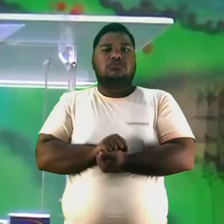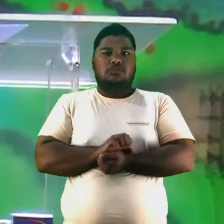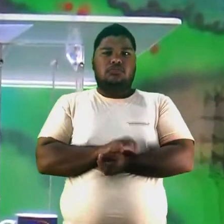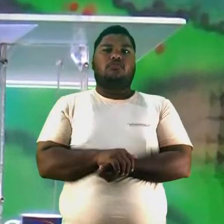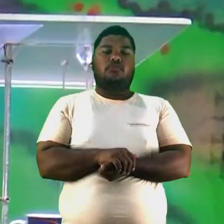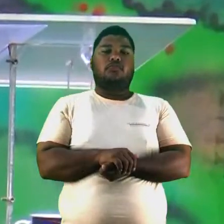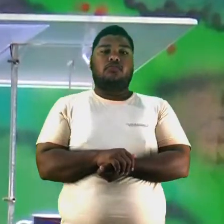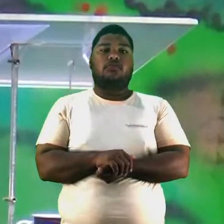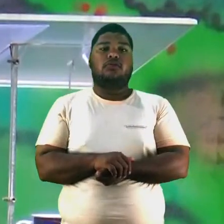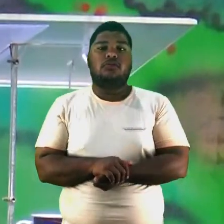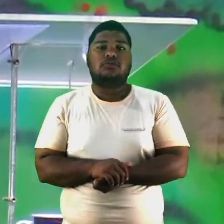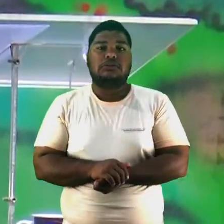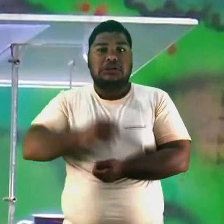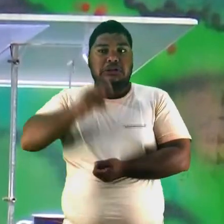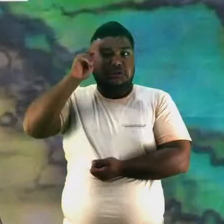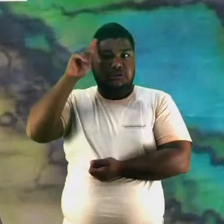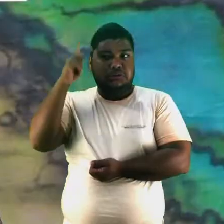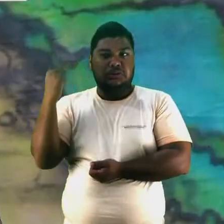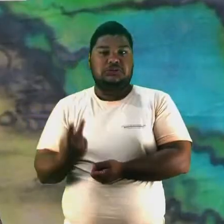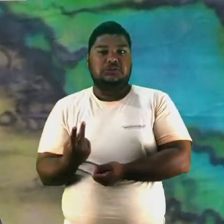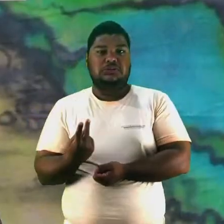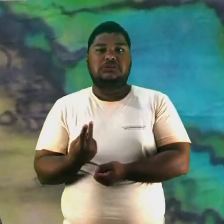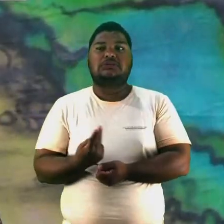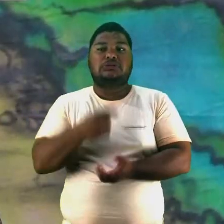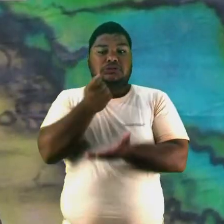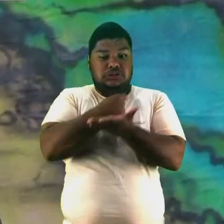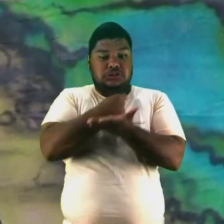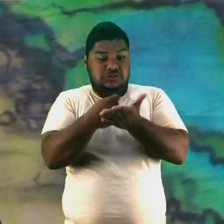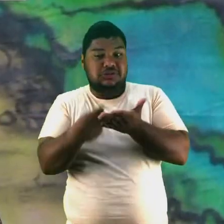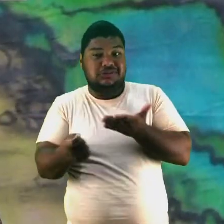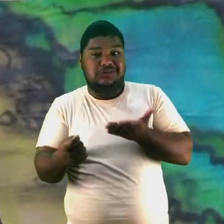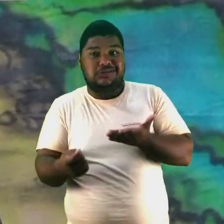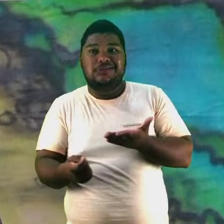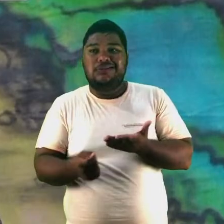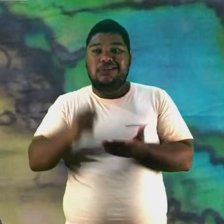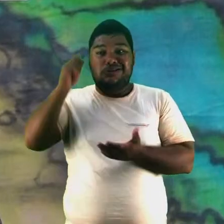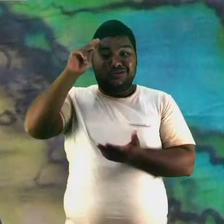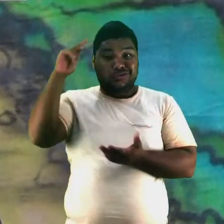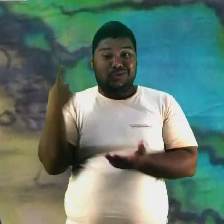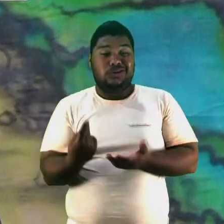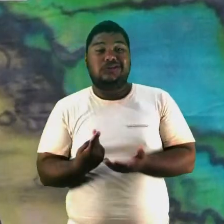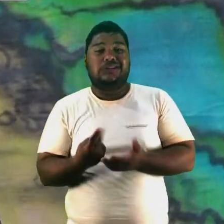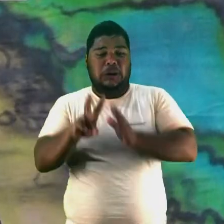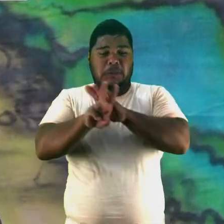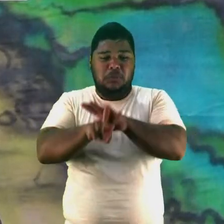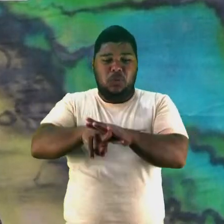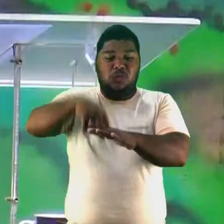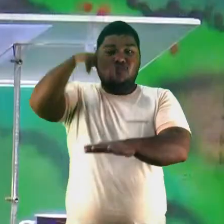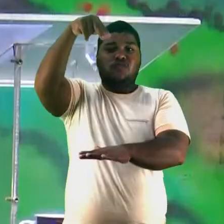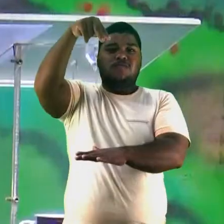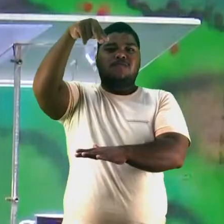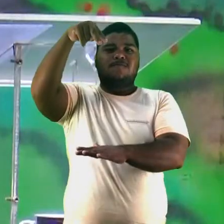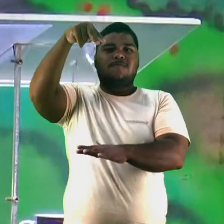Historiadores escreveram sobre isso. Historiadores mencionaram a respeito de uma ressurreição.